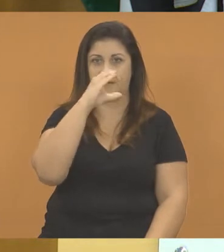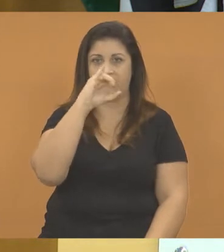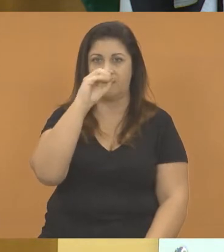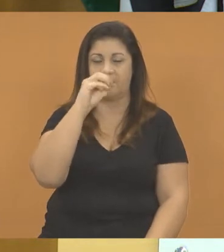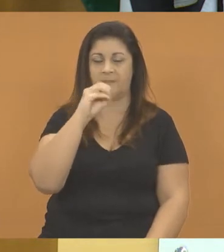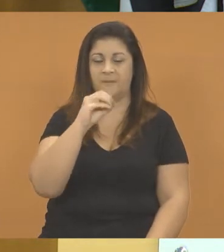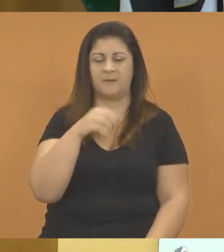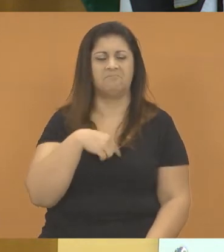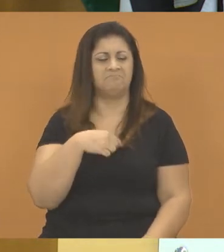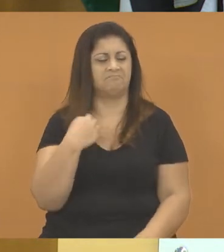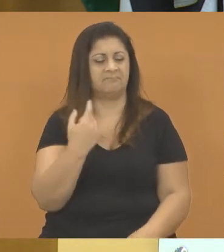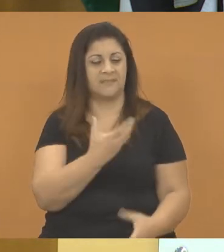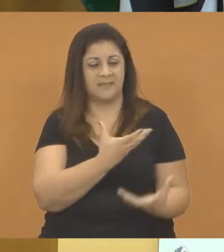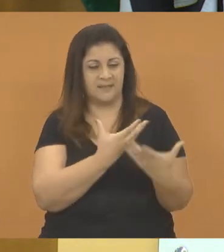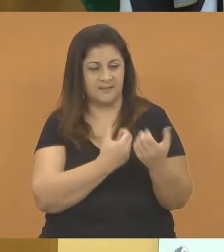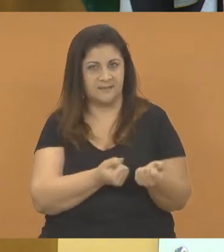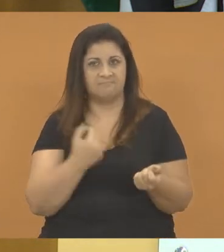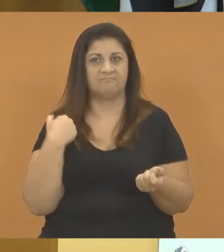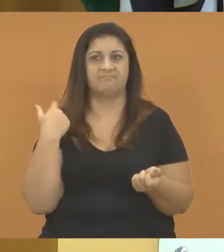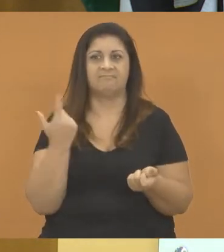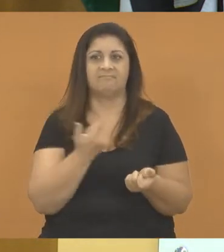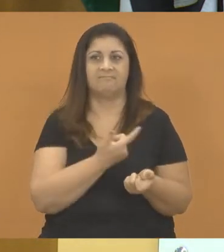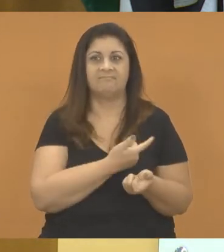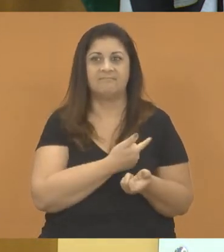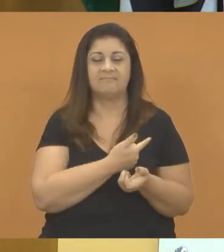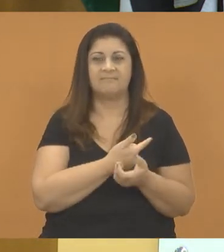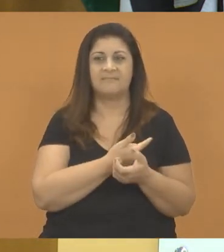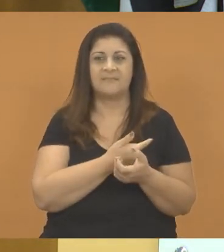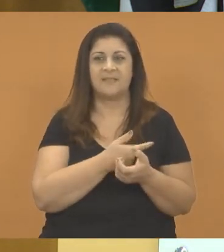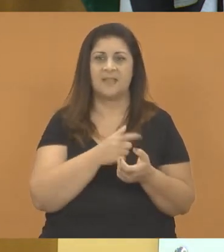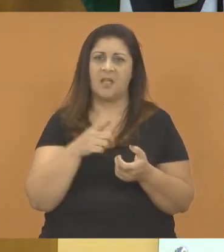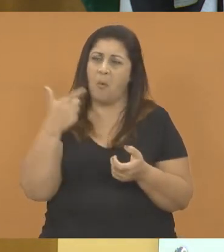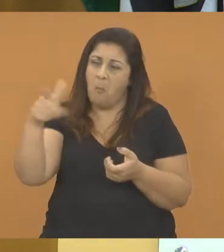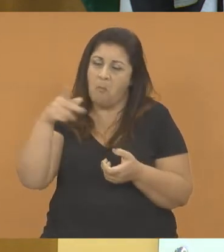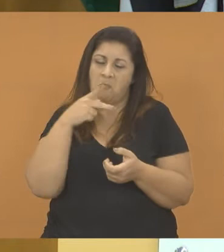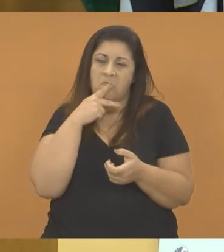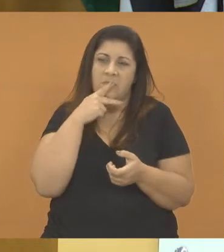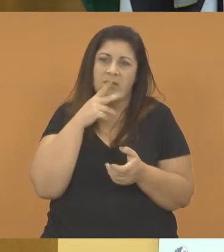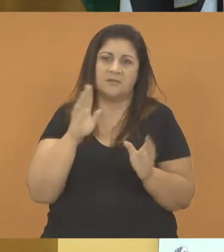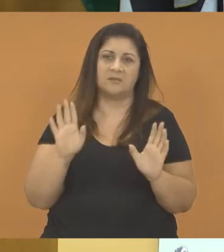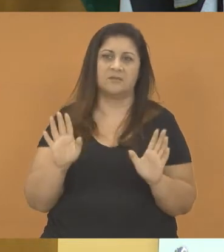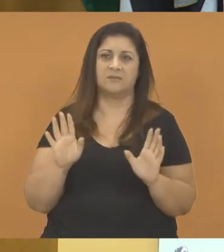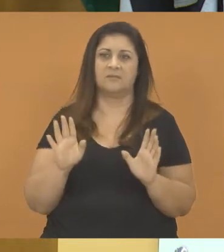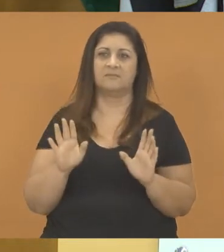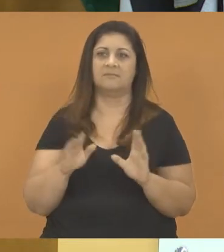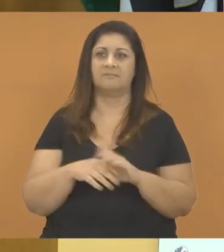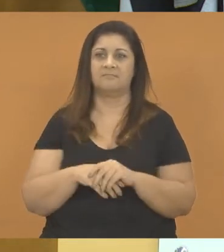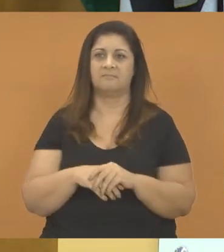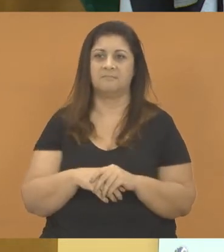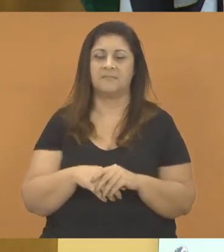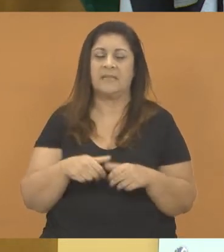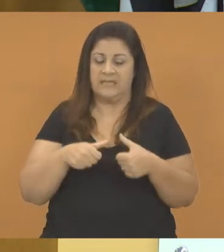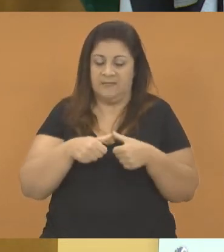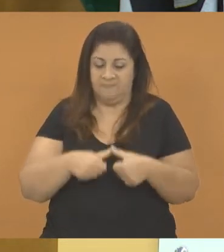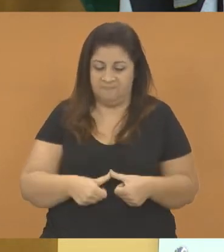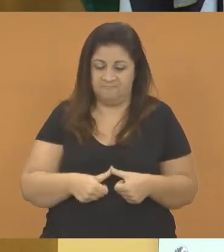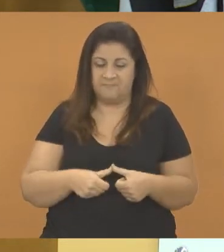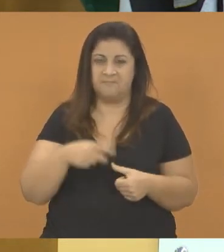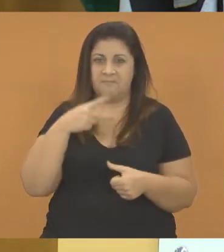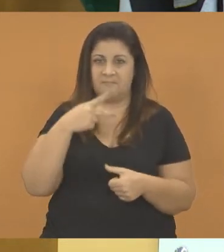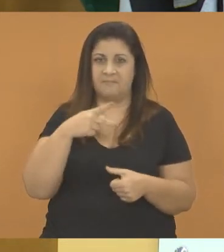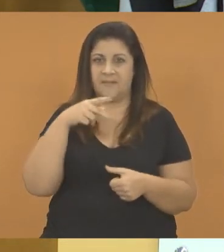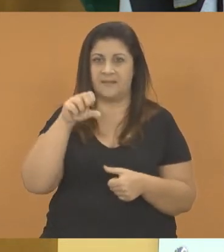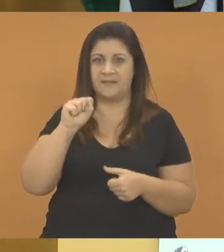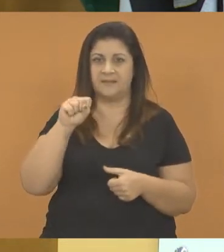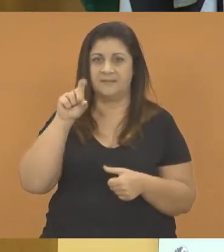nos recebeu bem lá em brasília e apesar de não ser do meu partido o psdb ficarei no psdb e